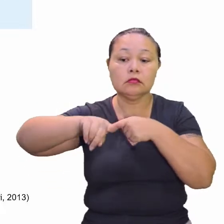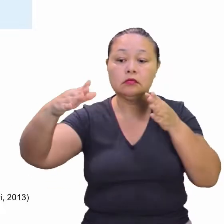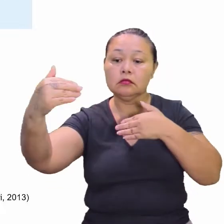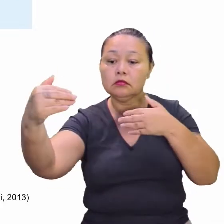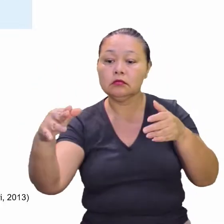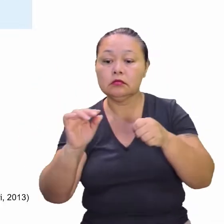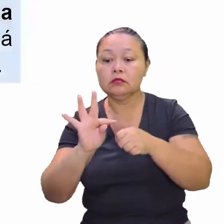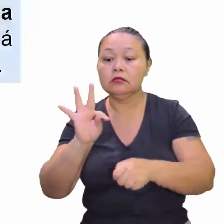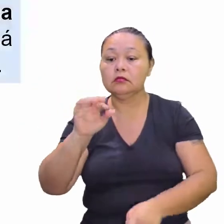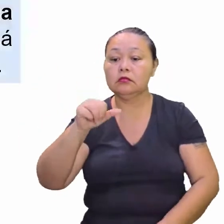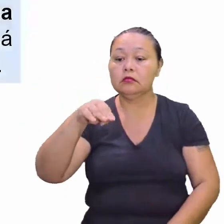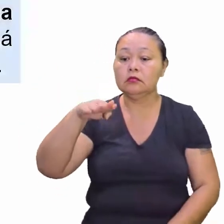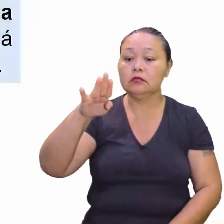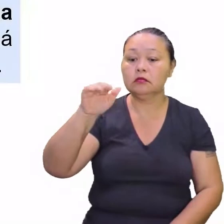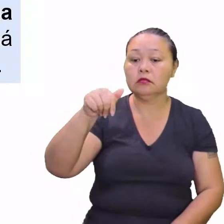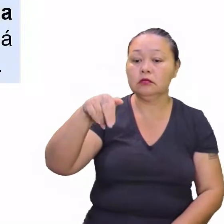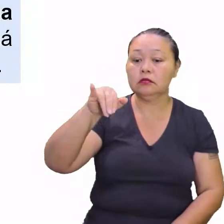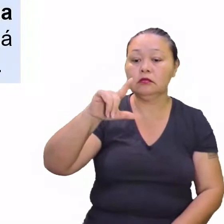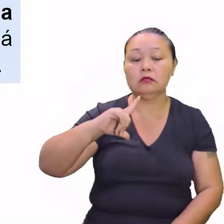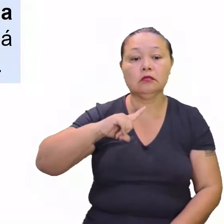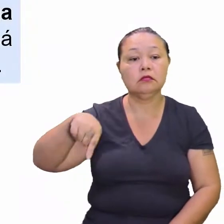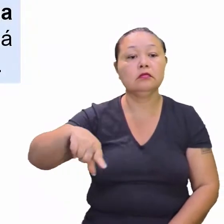de tambaqui aqui no estado de Rondônia.